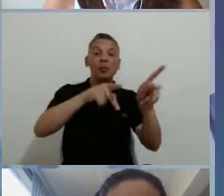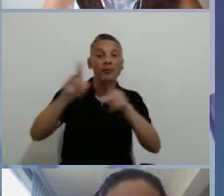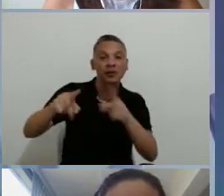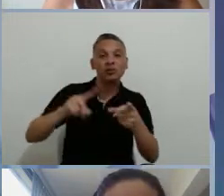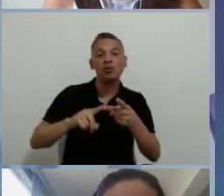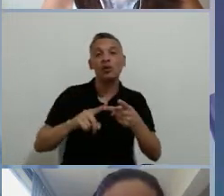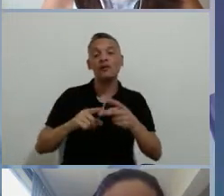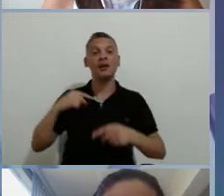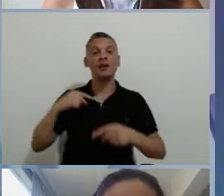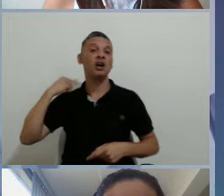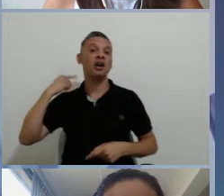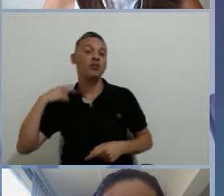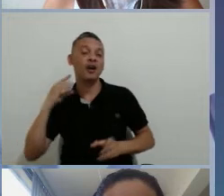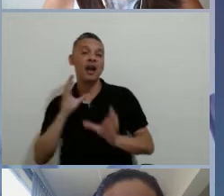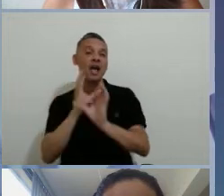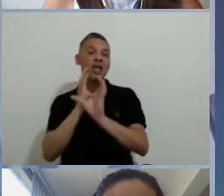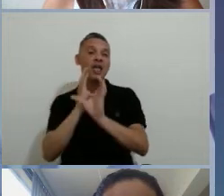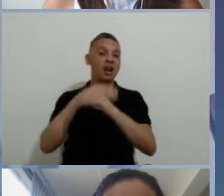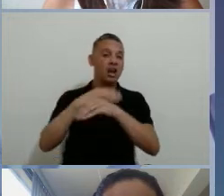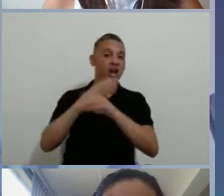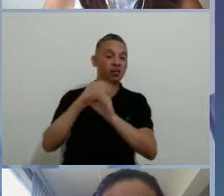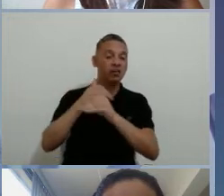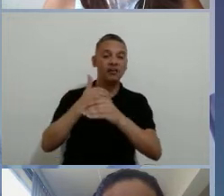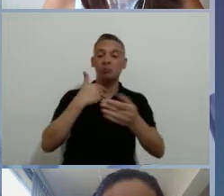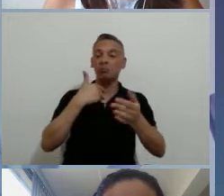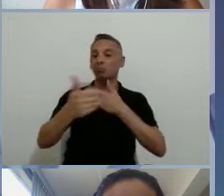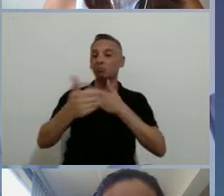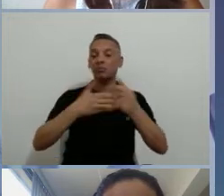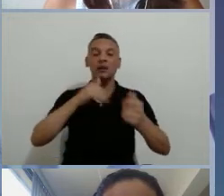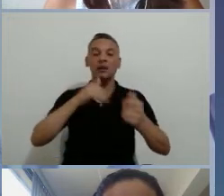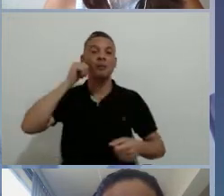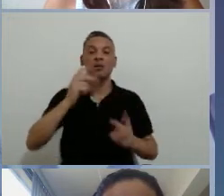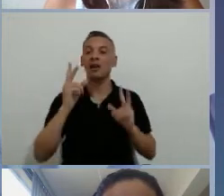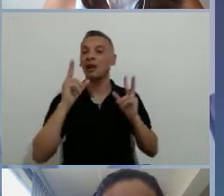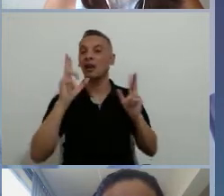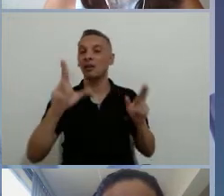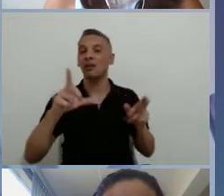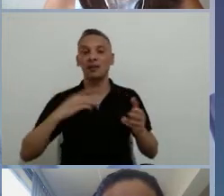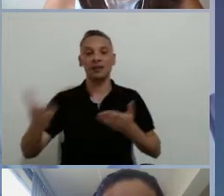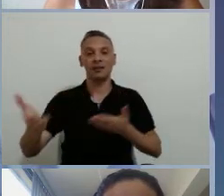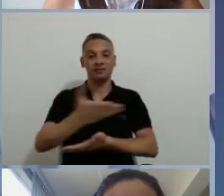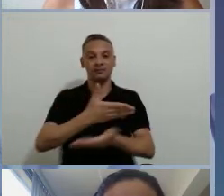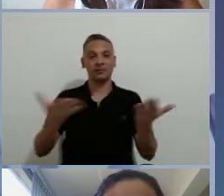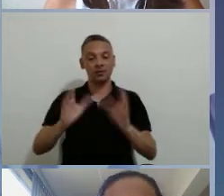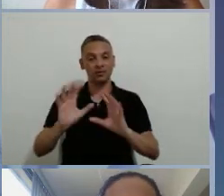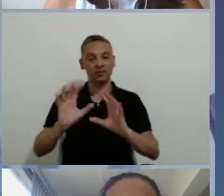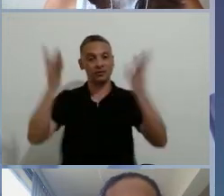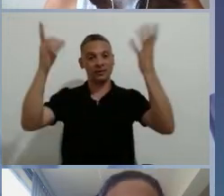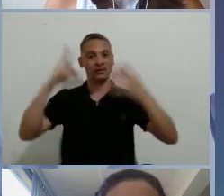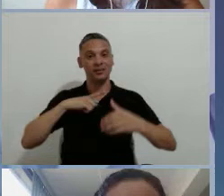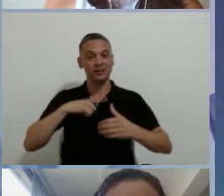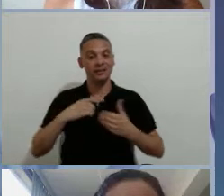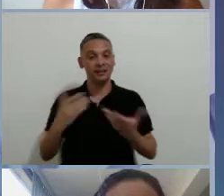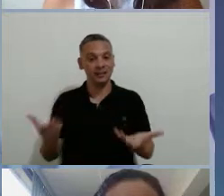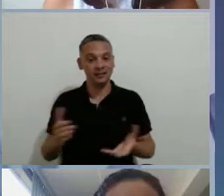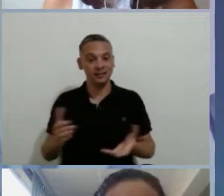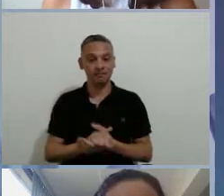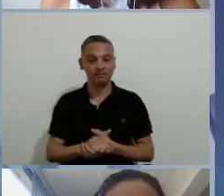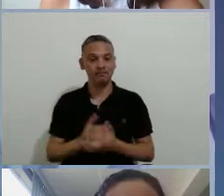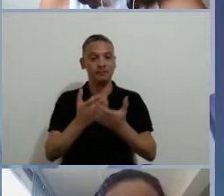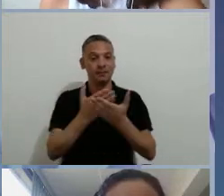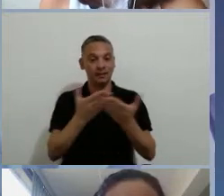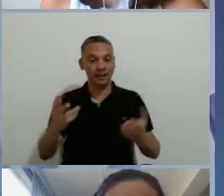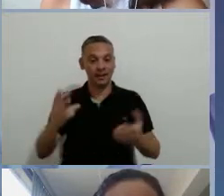uma engenheira, como todas as mulheres inspiradoras que compartilharam esse evento conosco. Essa foi a história